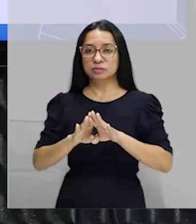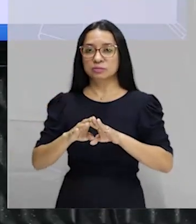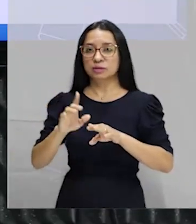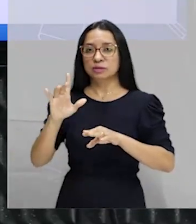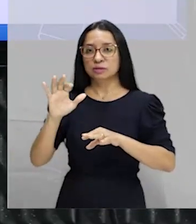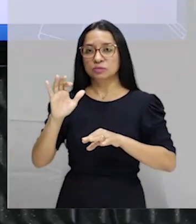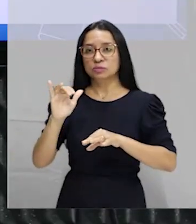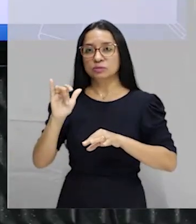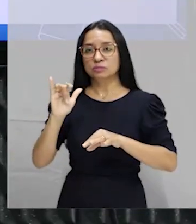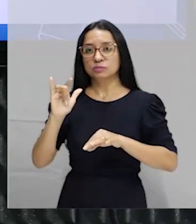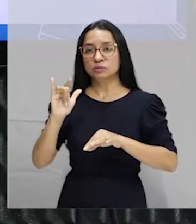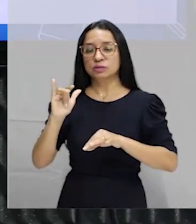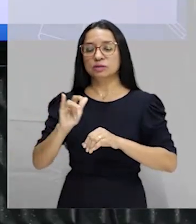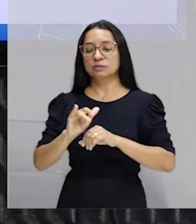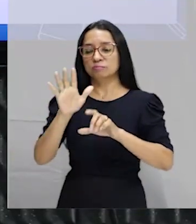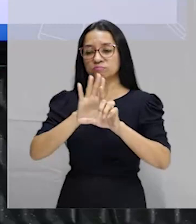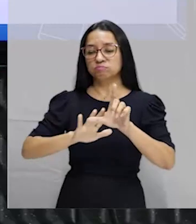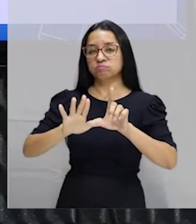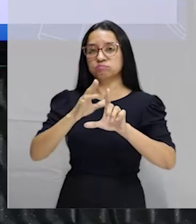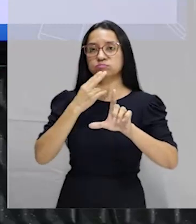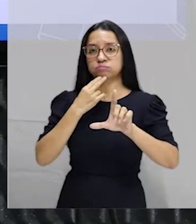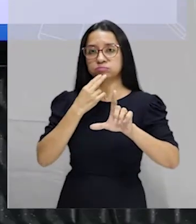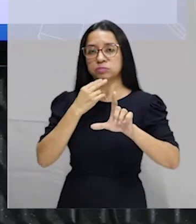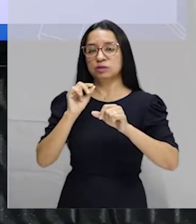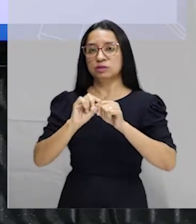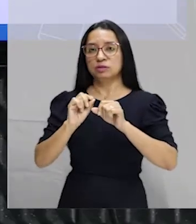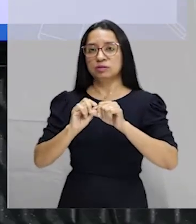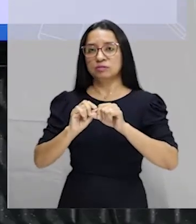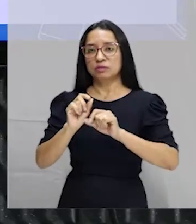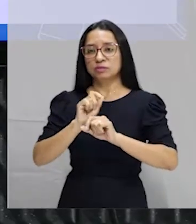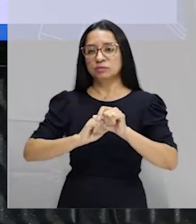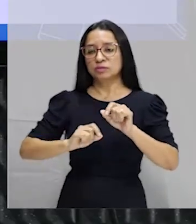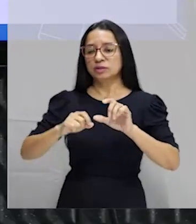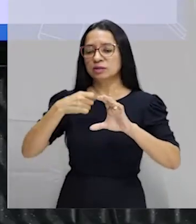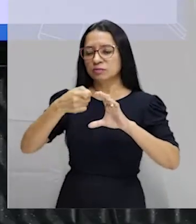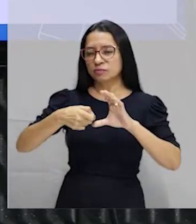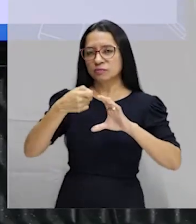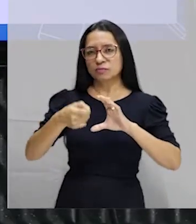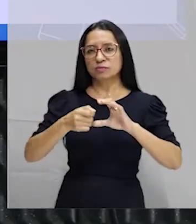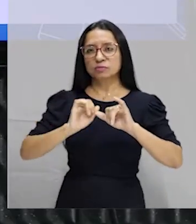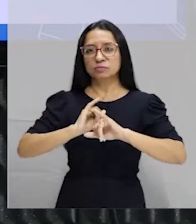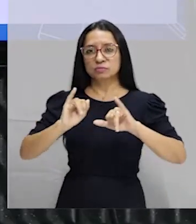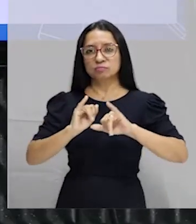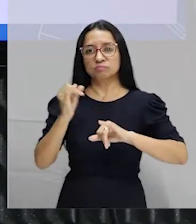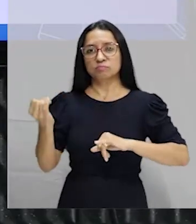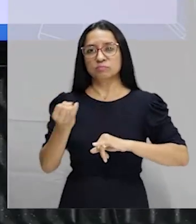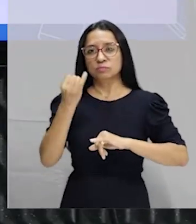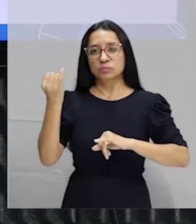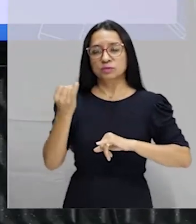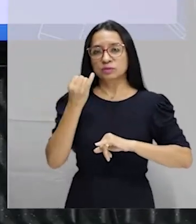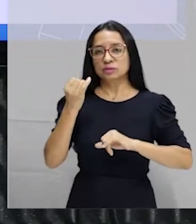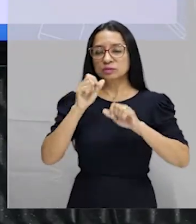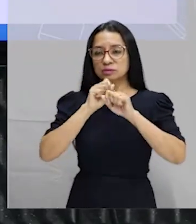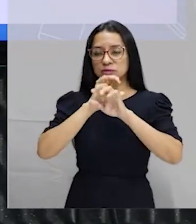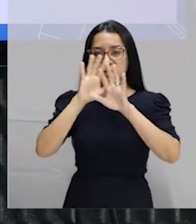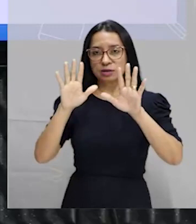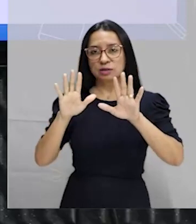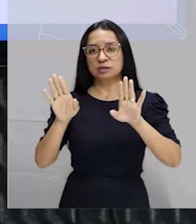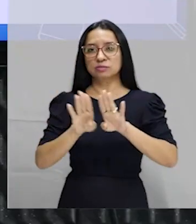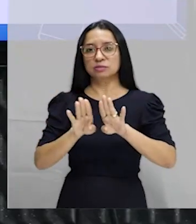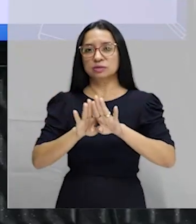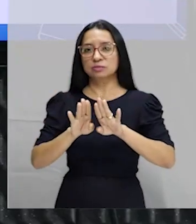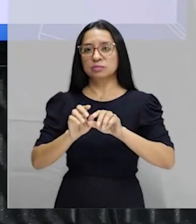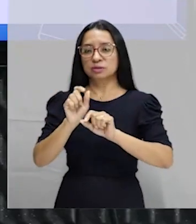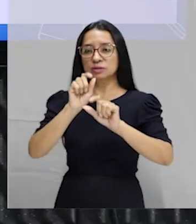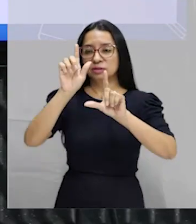Procura lá no Instagram, plataforma Gonçalves Dias. A gente faz curtas, muita informação importante para ti, tá certo? E claro, estamos também na